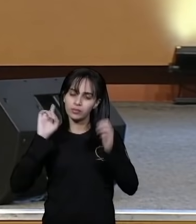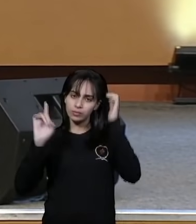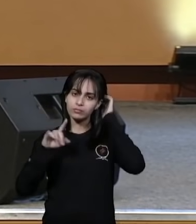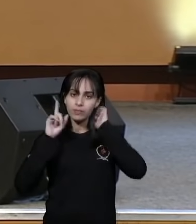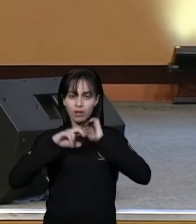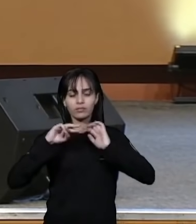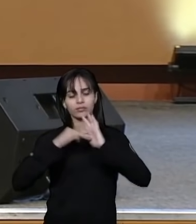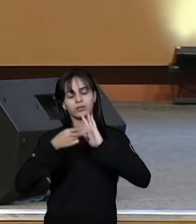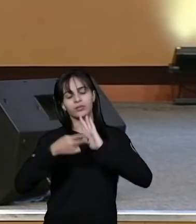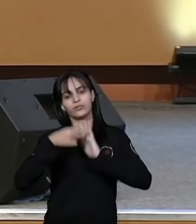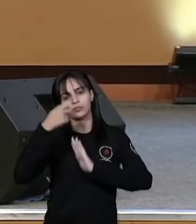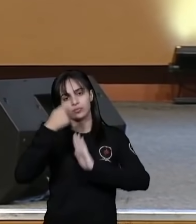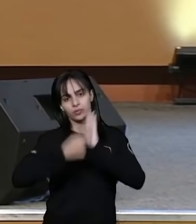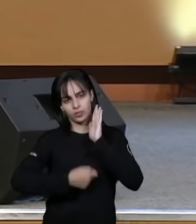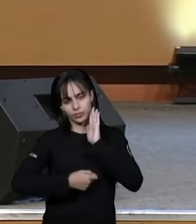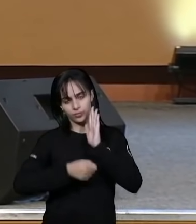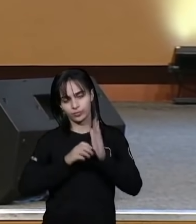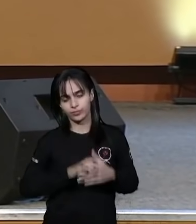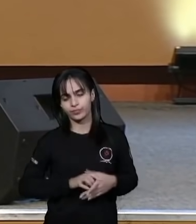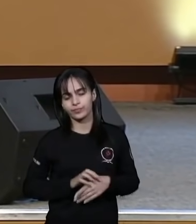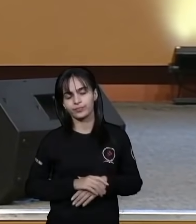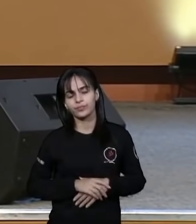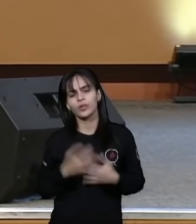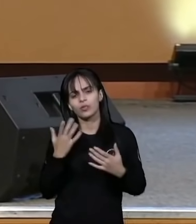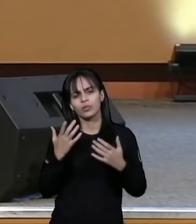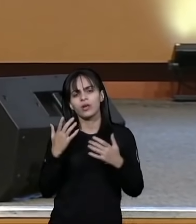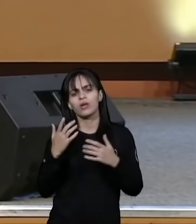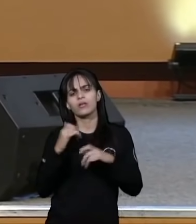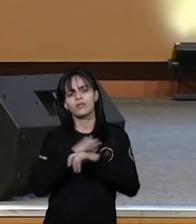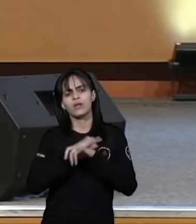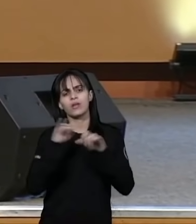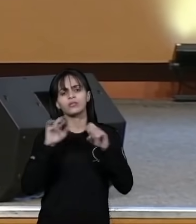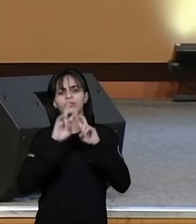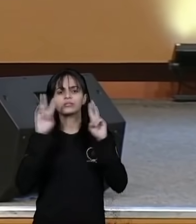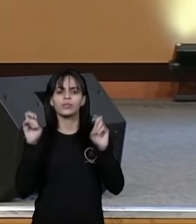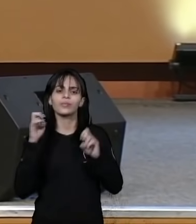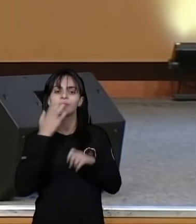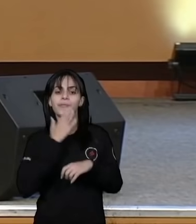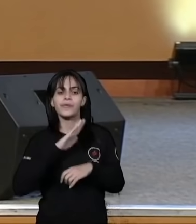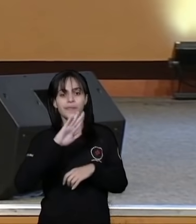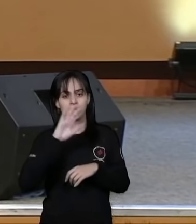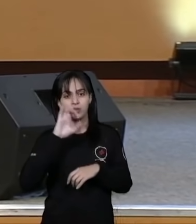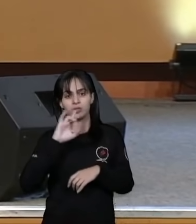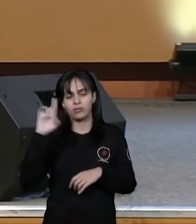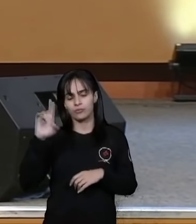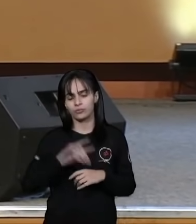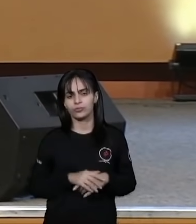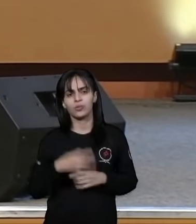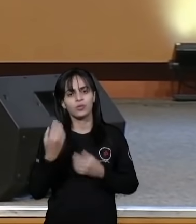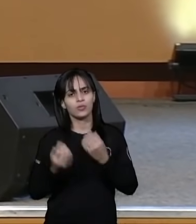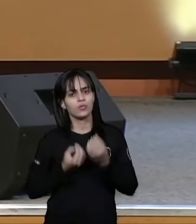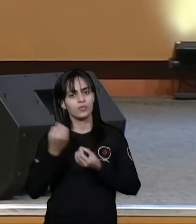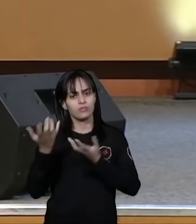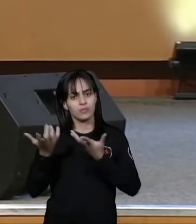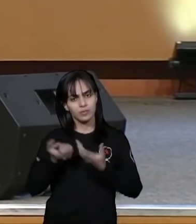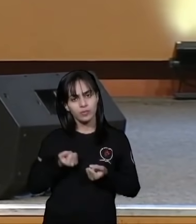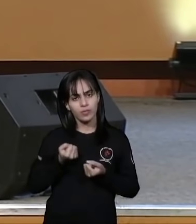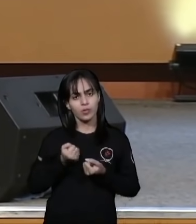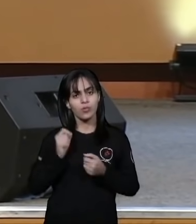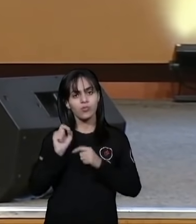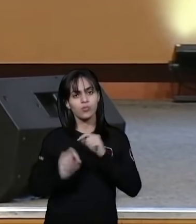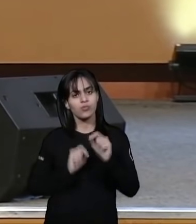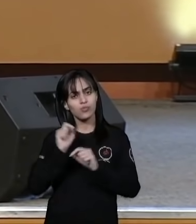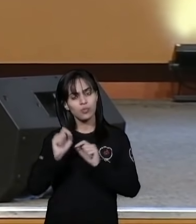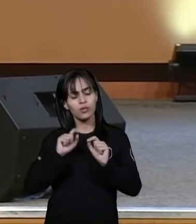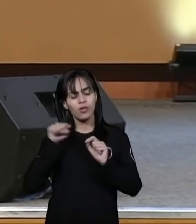esse o significado desse texto eu quero falar sobre promessa de Deus como recebê-las e o